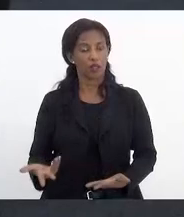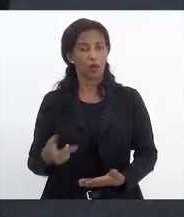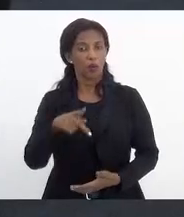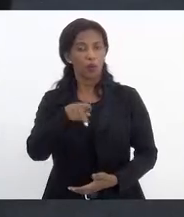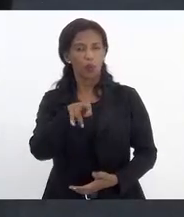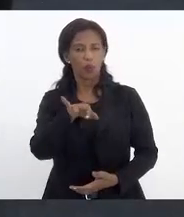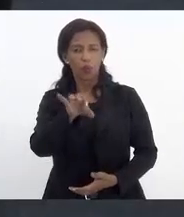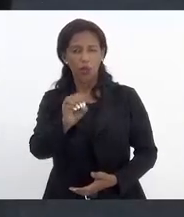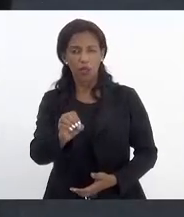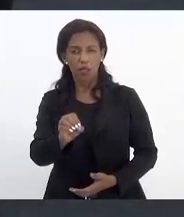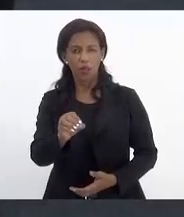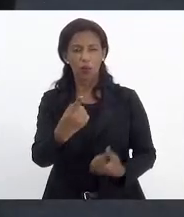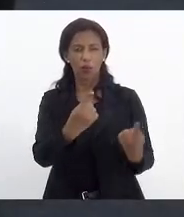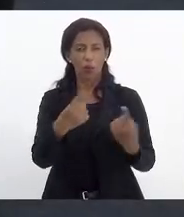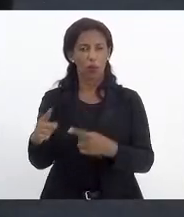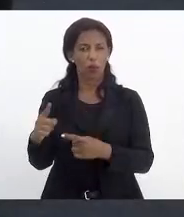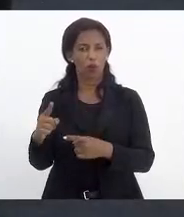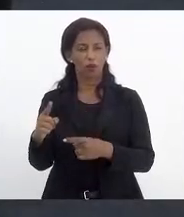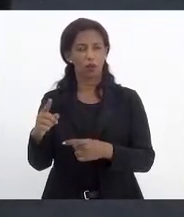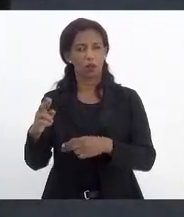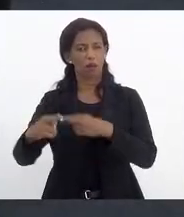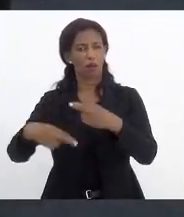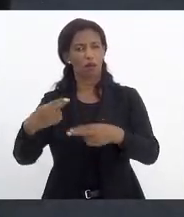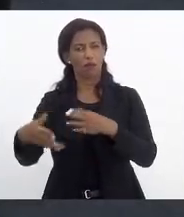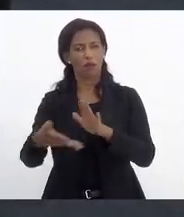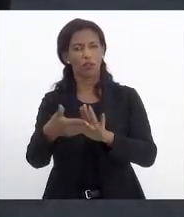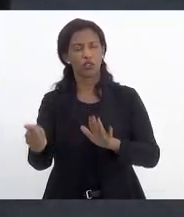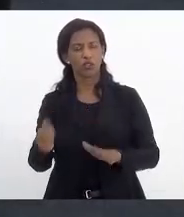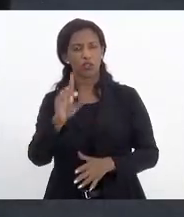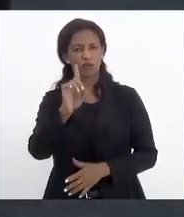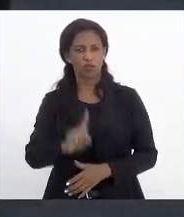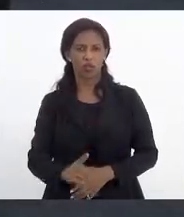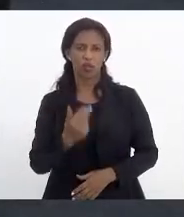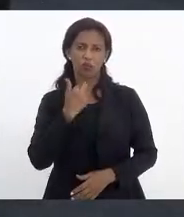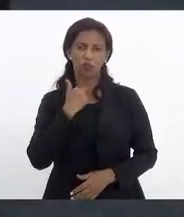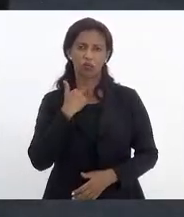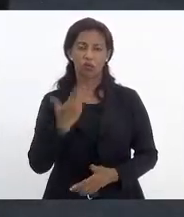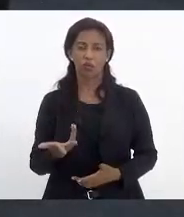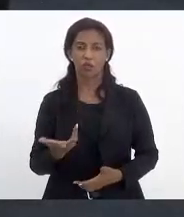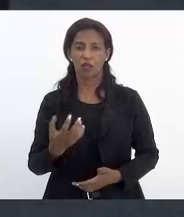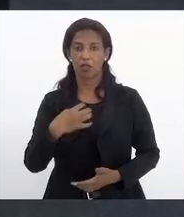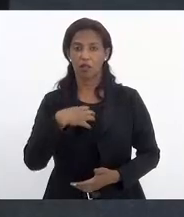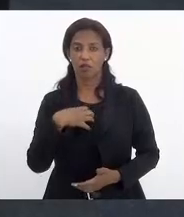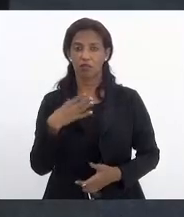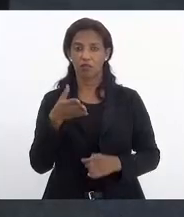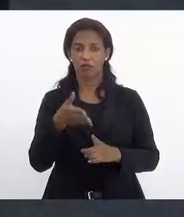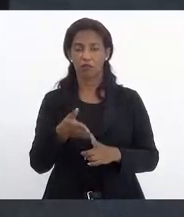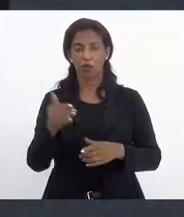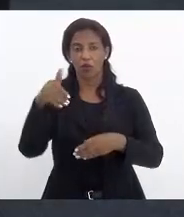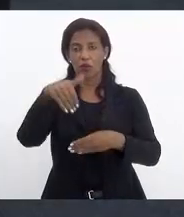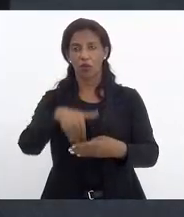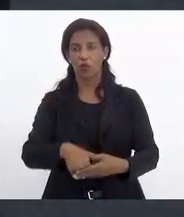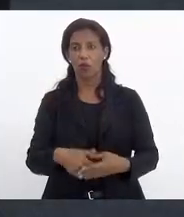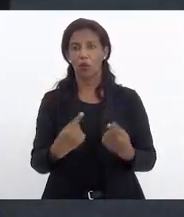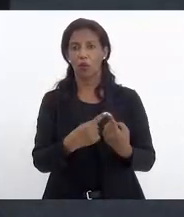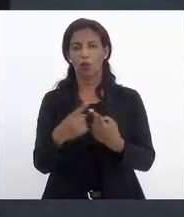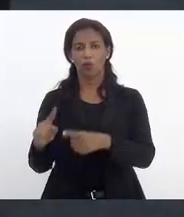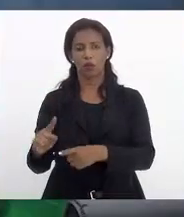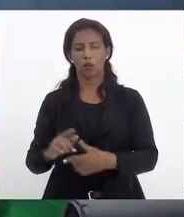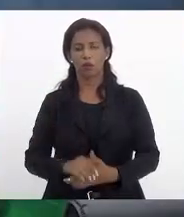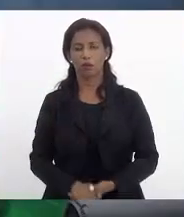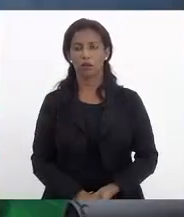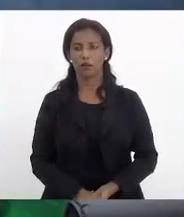com mais uma contrarreforma, retirando direitos, é um absurdo. Nesse sentido, o nosso voto é contrário.